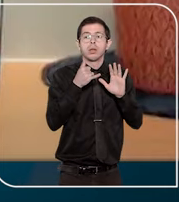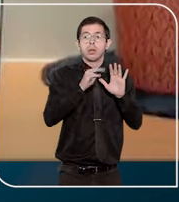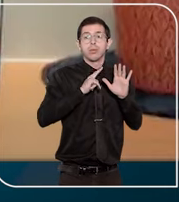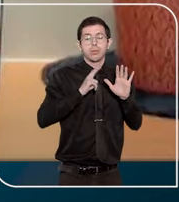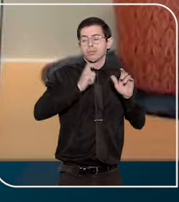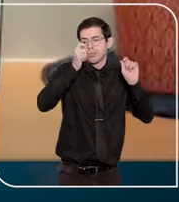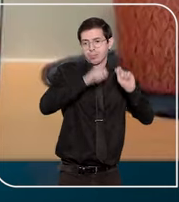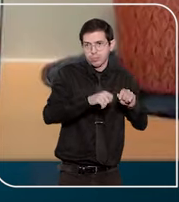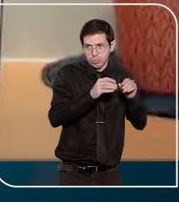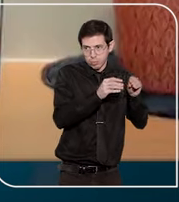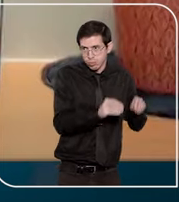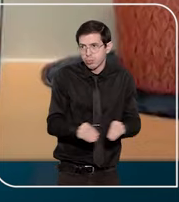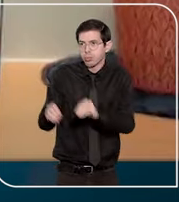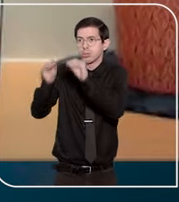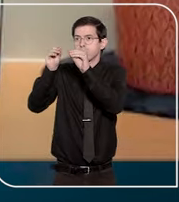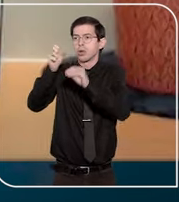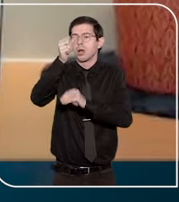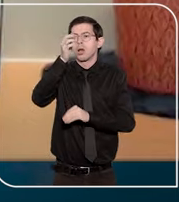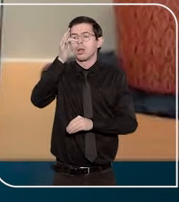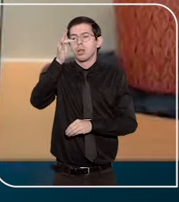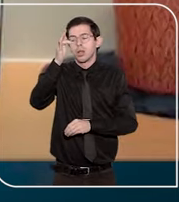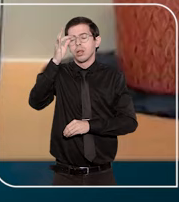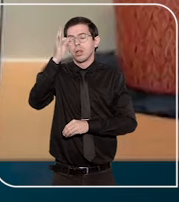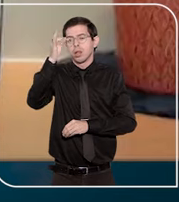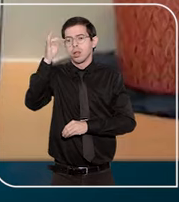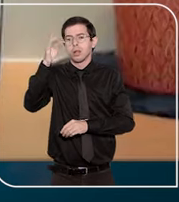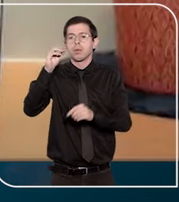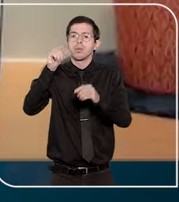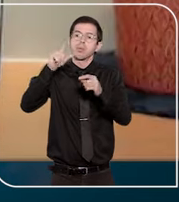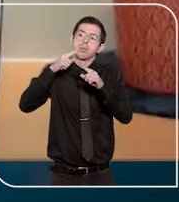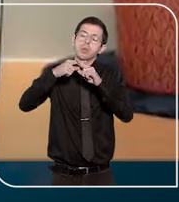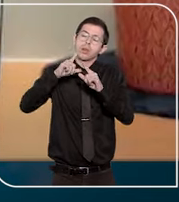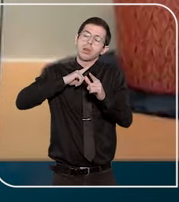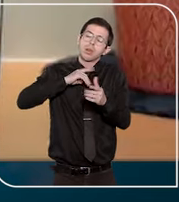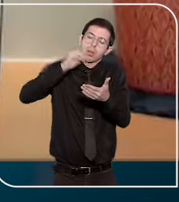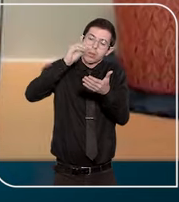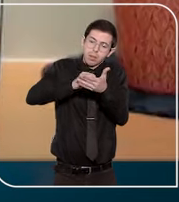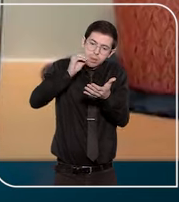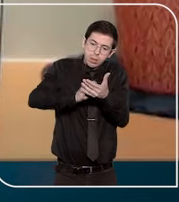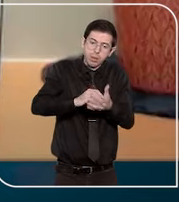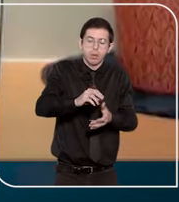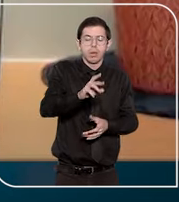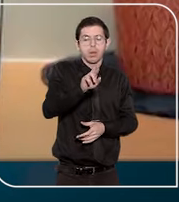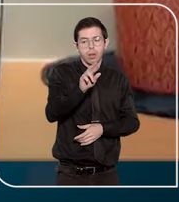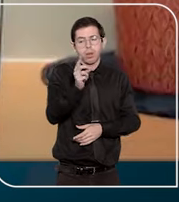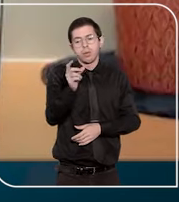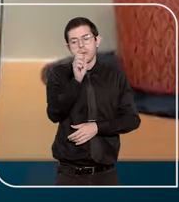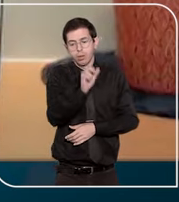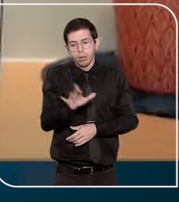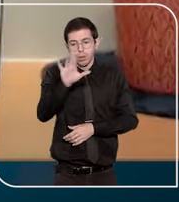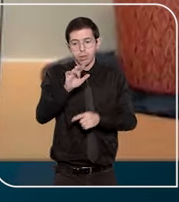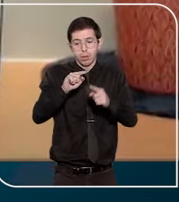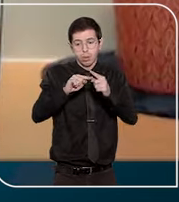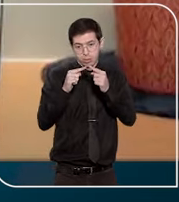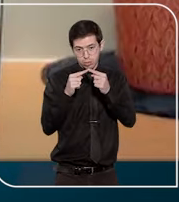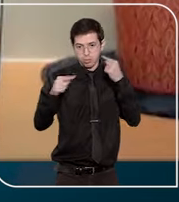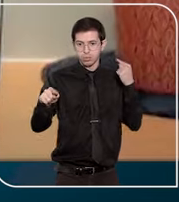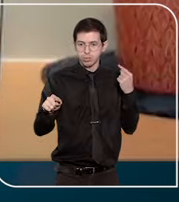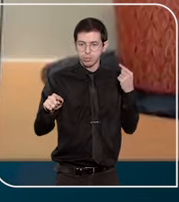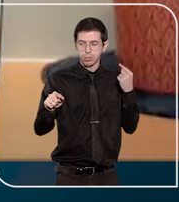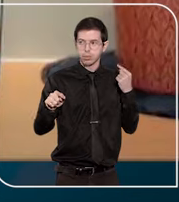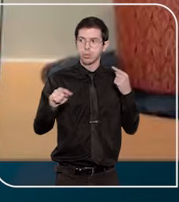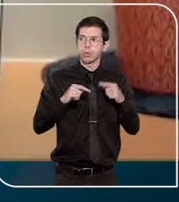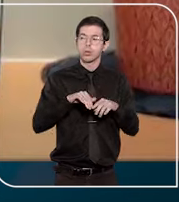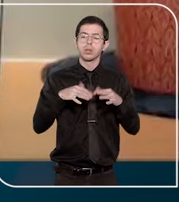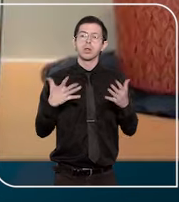Supremo exatamente em razão da ausência de repercussão geral dessa controvérsia. Então, sempre que